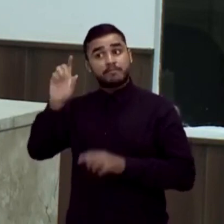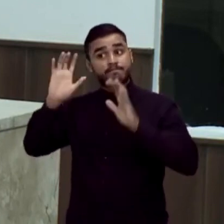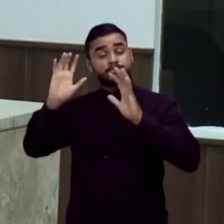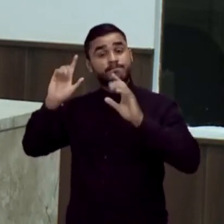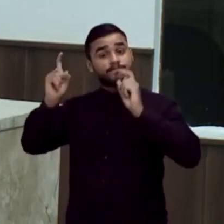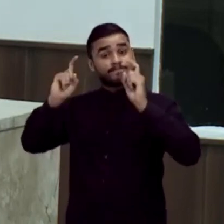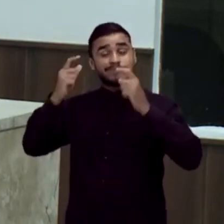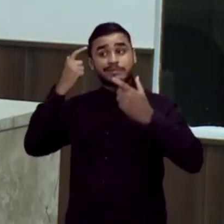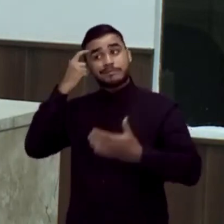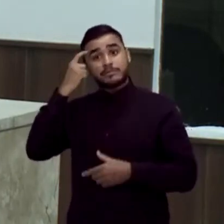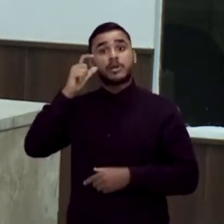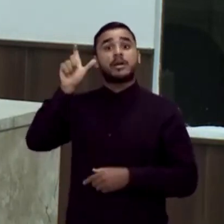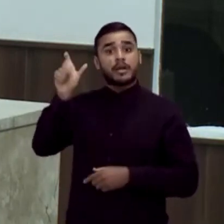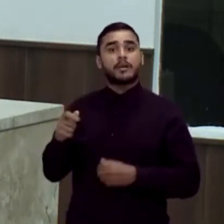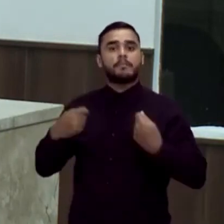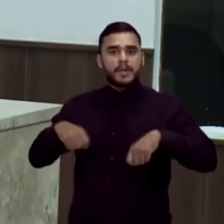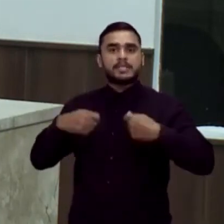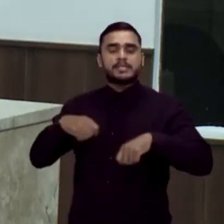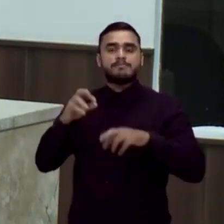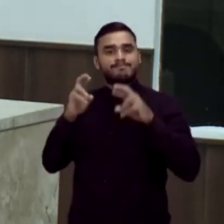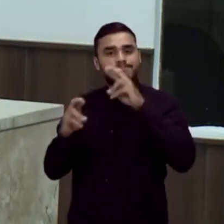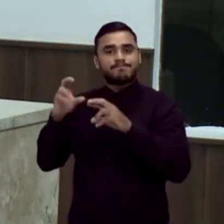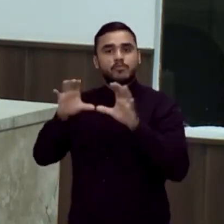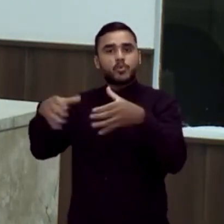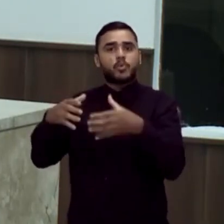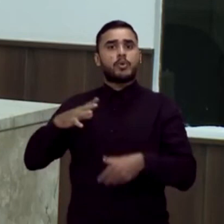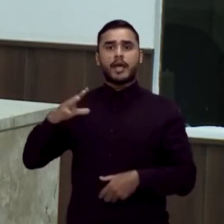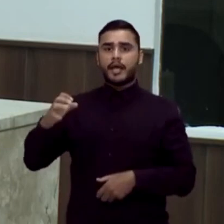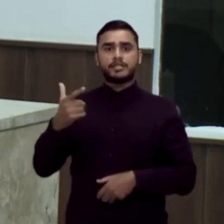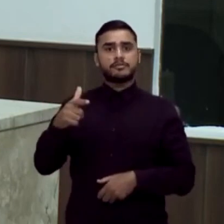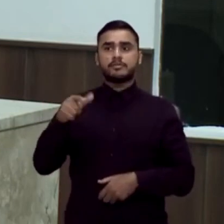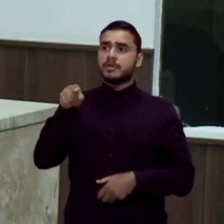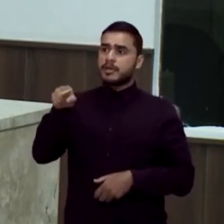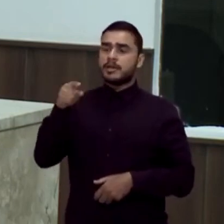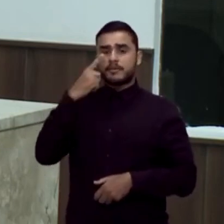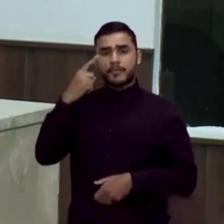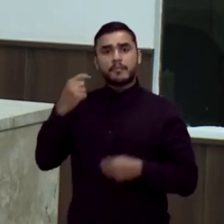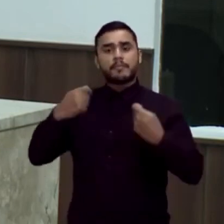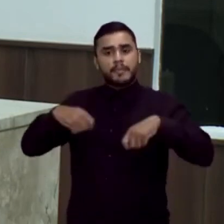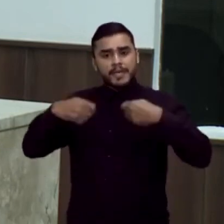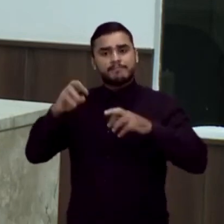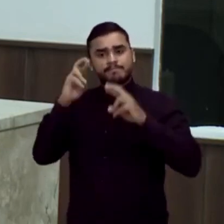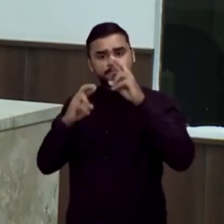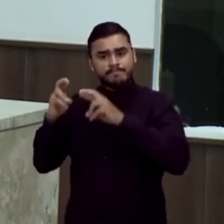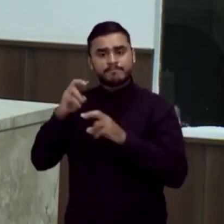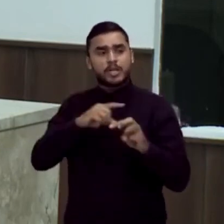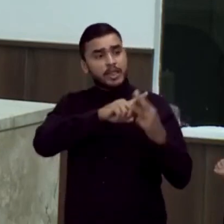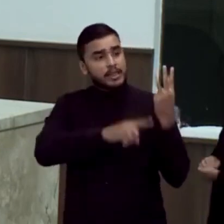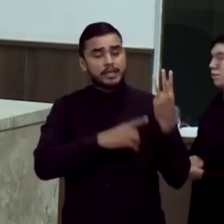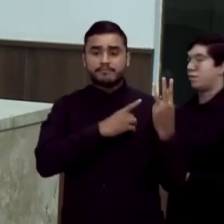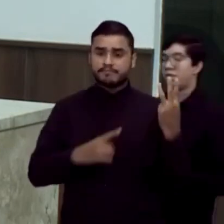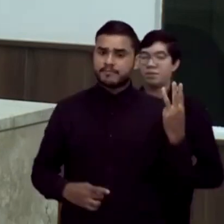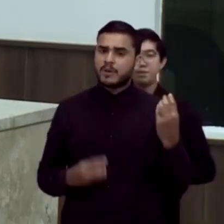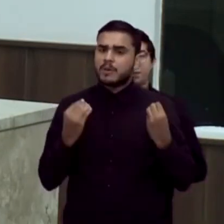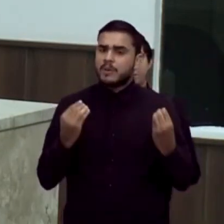para a comissão de ética do partido, que é um absurdo denegrir três mulheres que trabalham. A Larissa Gaspar foi